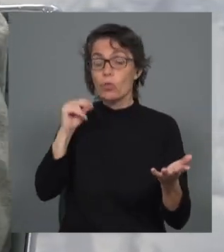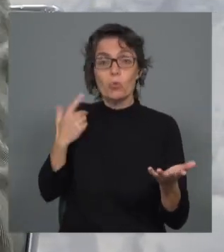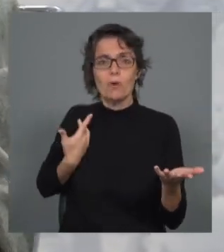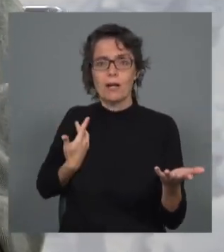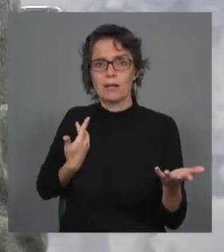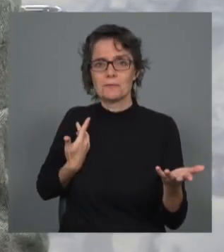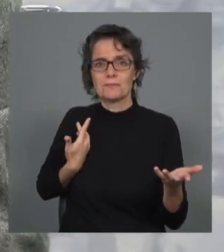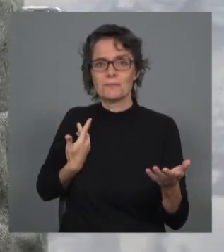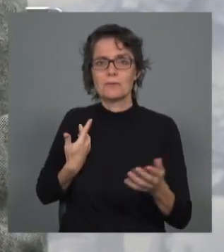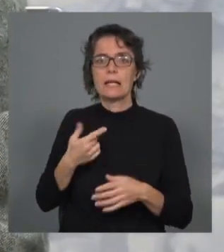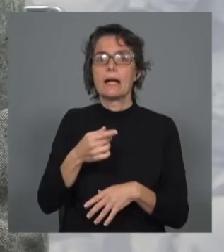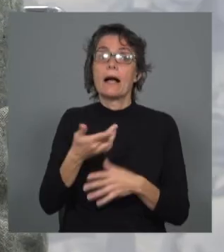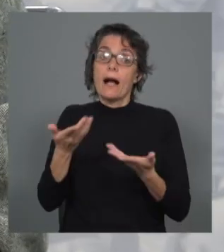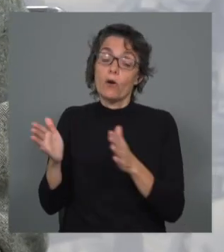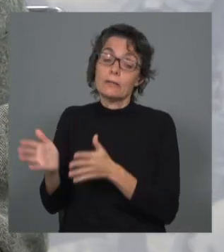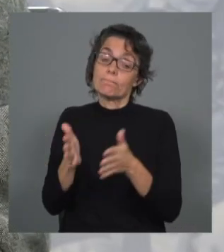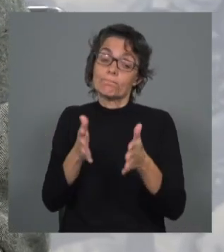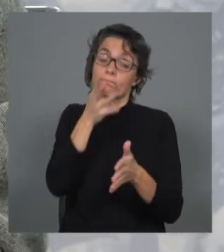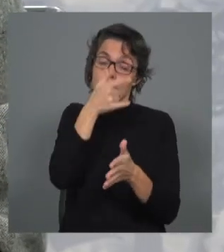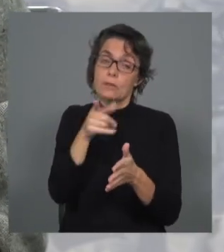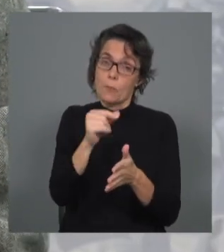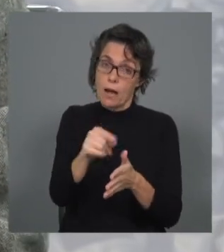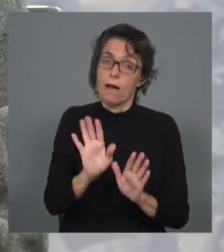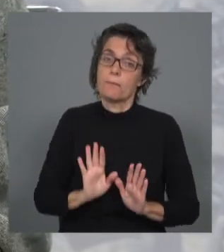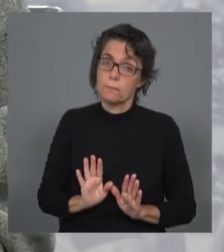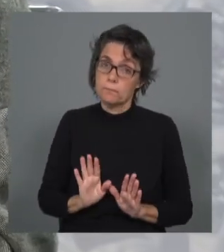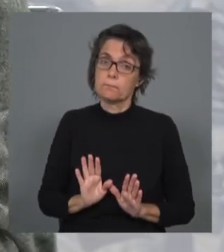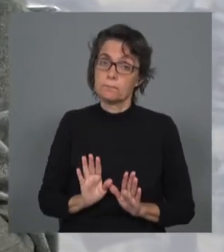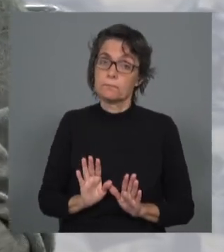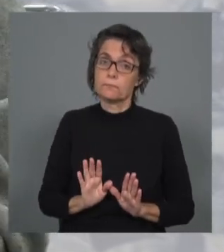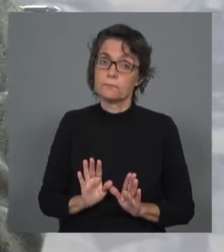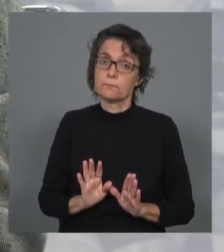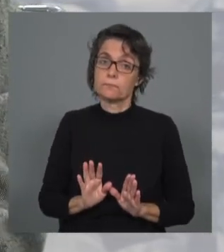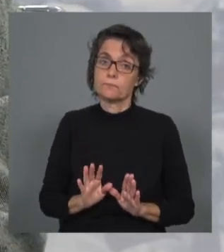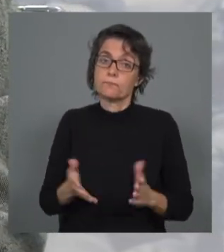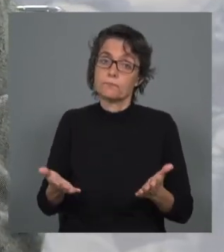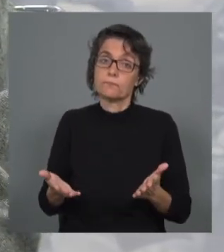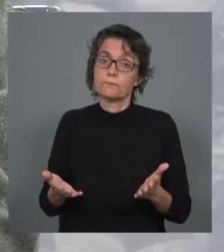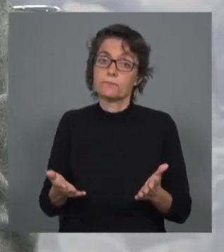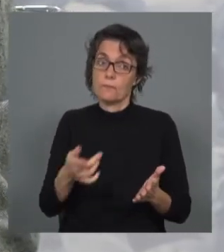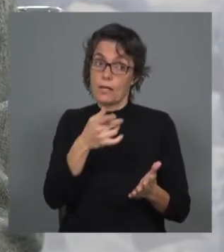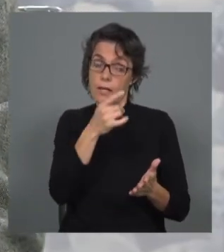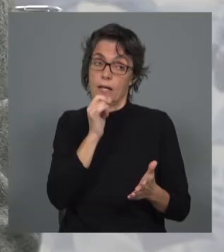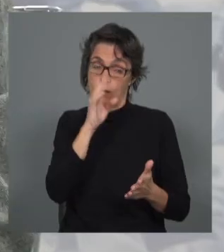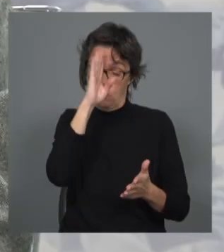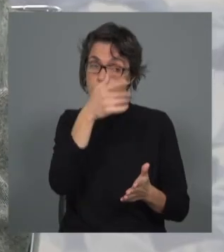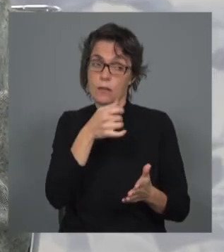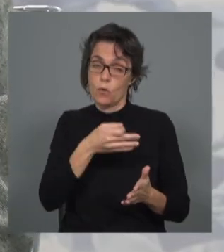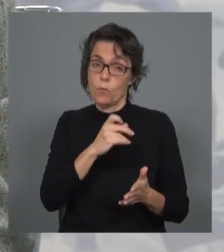lado mais triste desta história é, infelizmente sempre, e penso que o Paulo me acompanhará